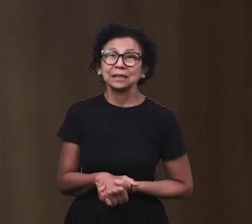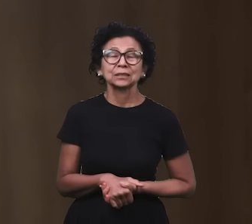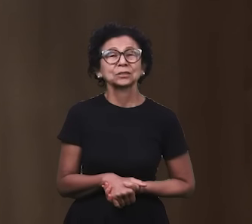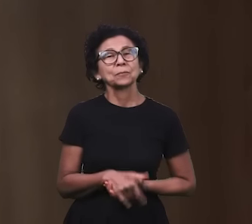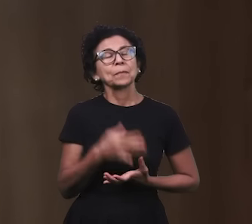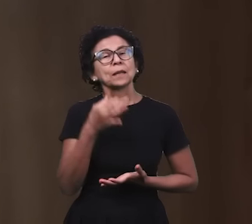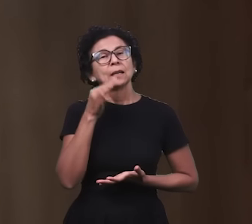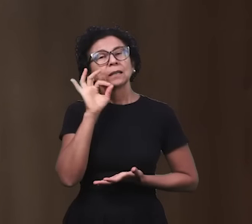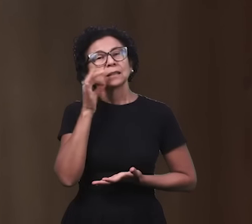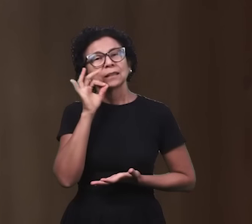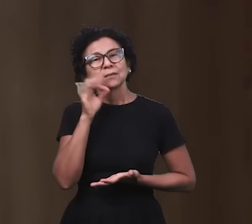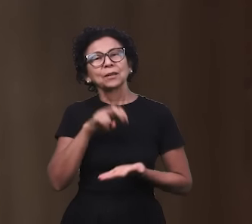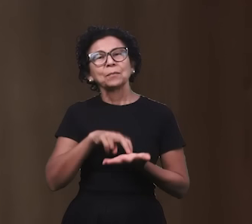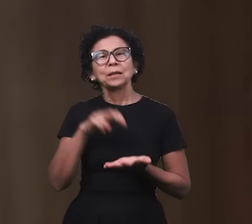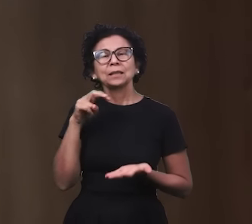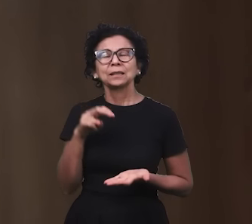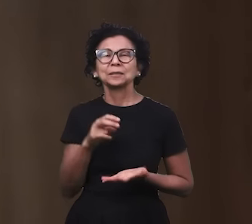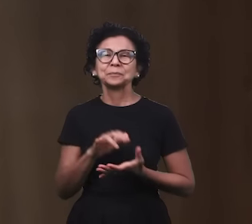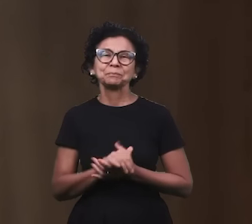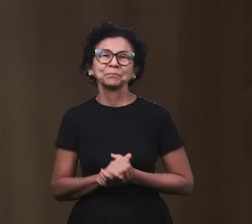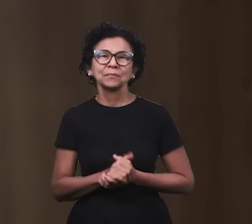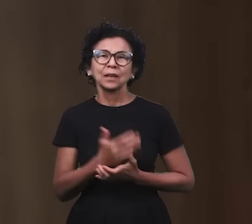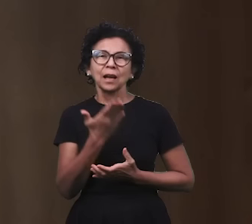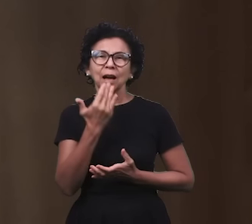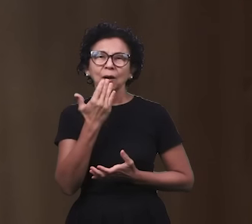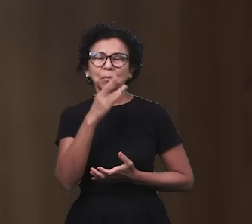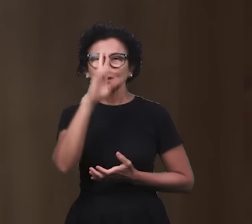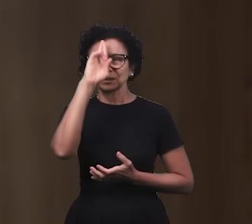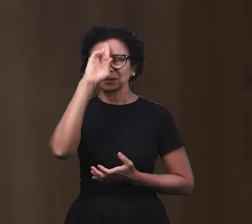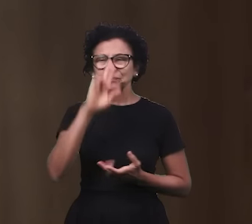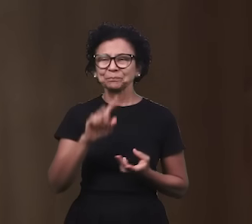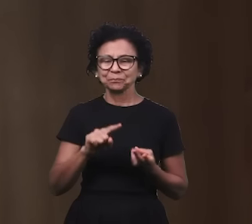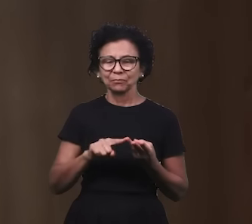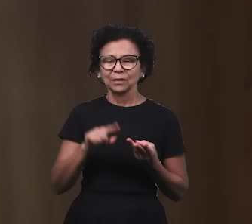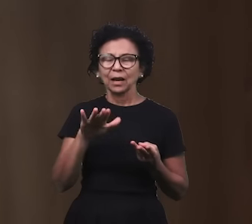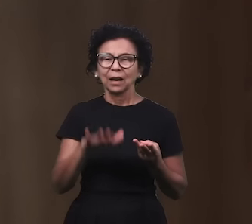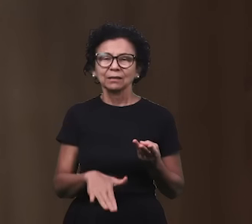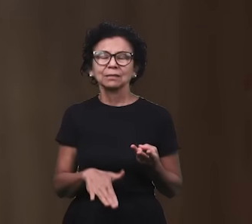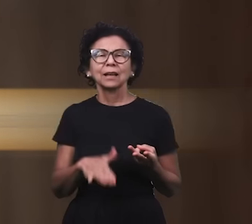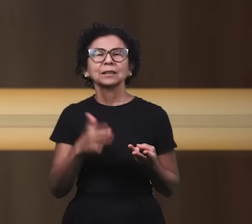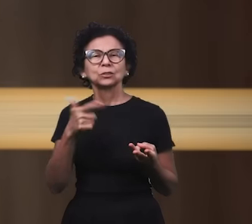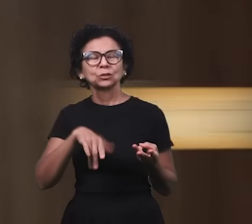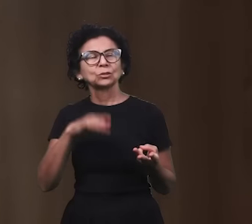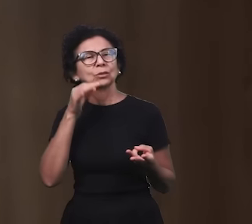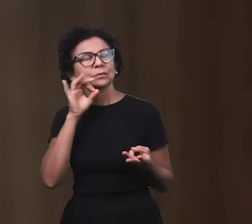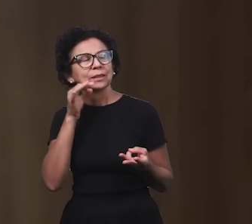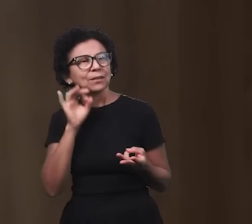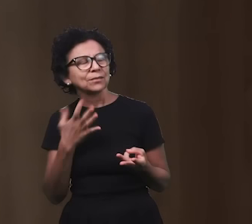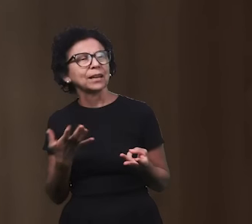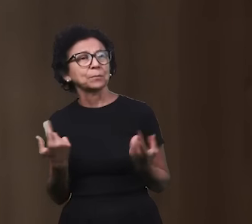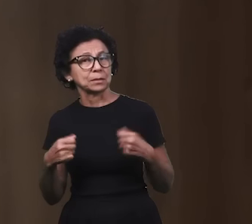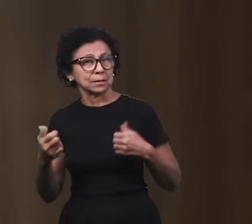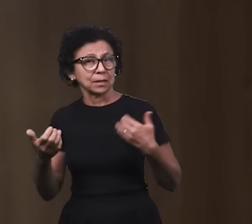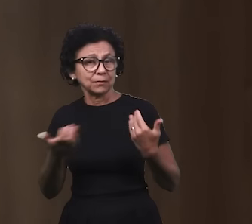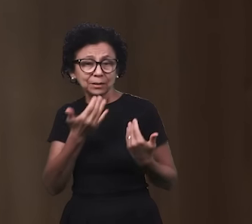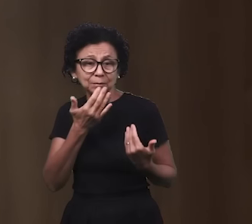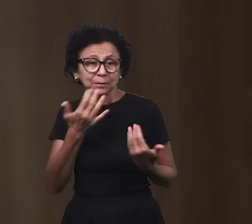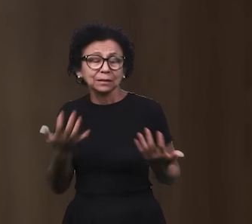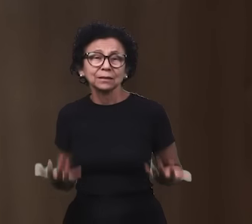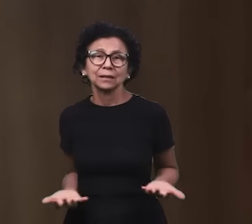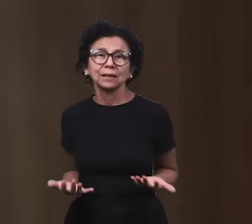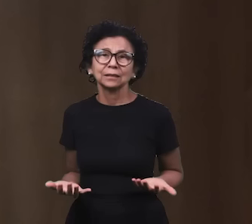Quer dizer, um dia tinha que se alimentar, e José e Maria vinham da bênção da festa, e estava assim, eles estão ali